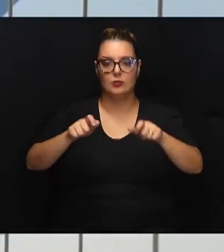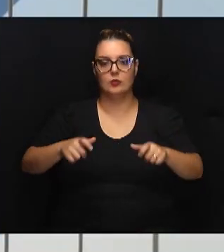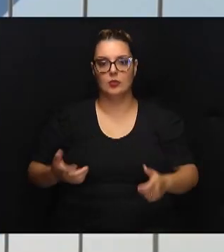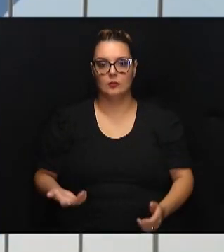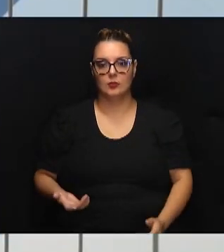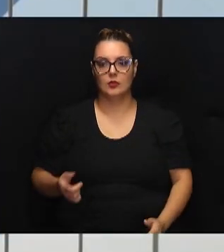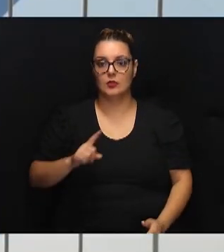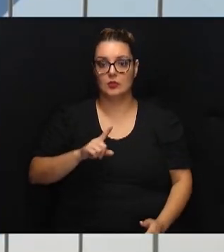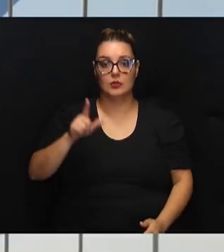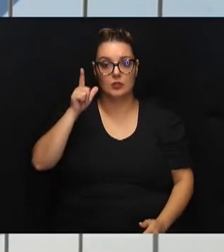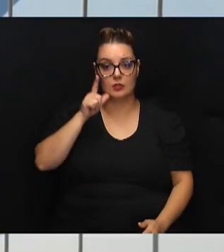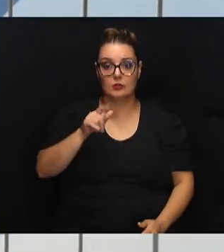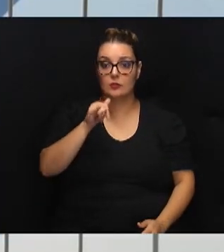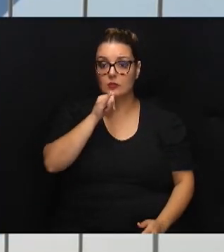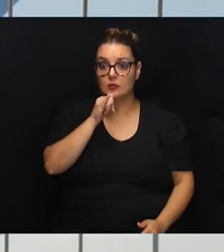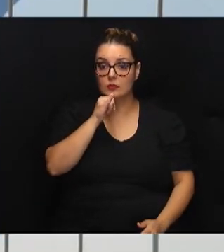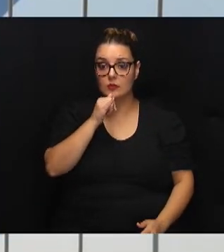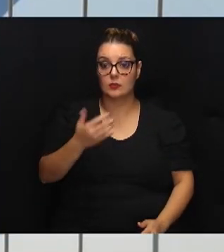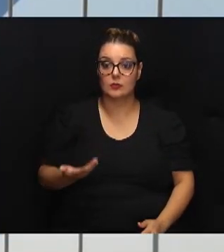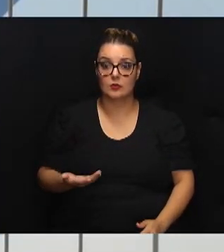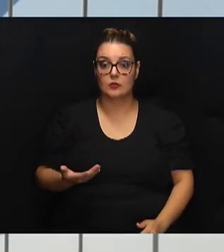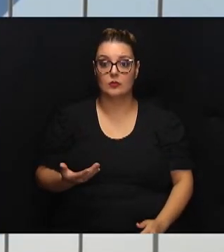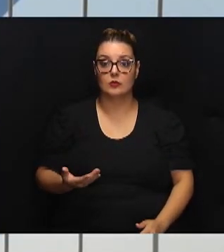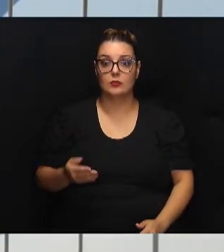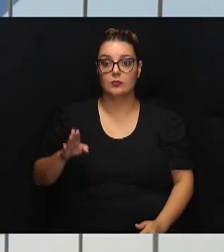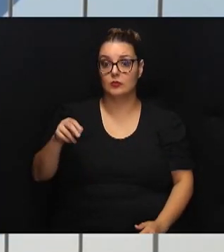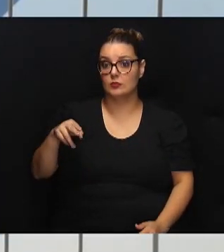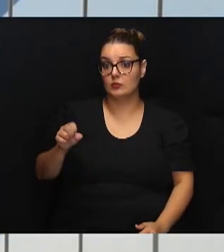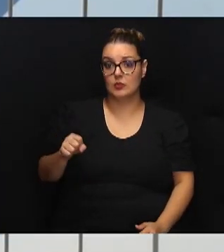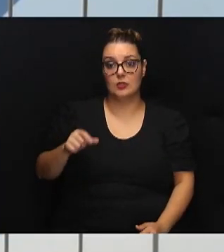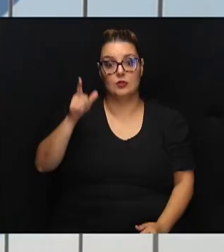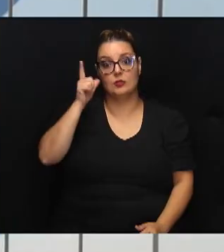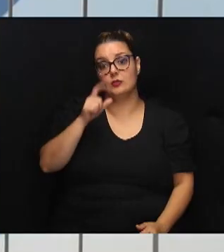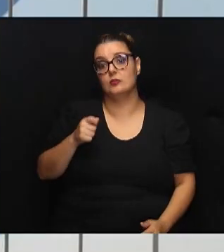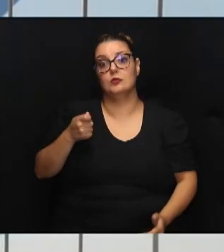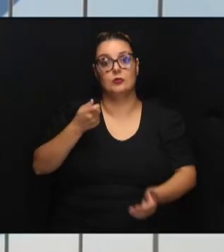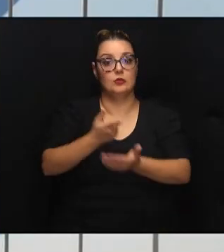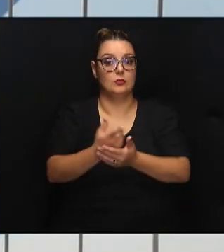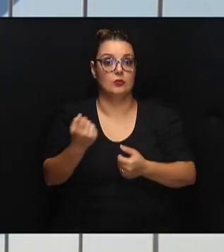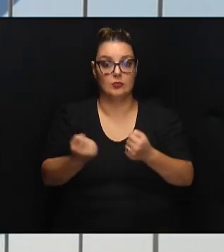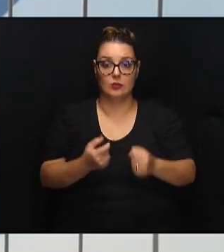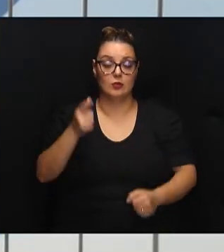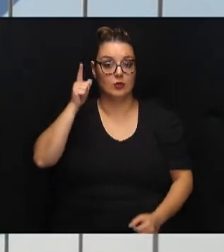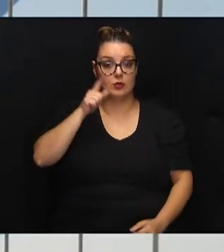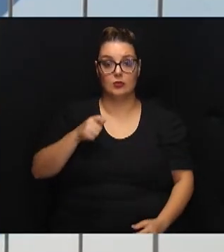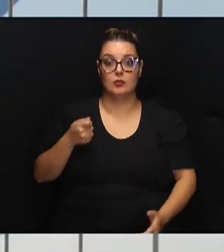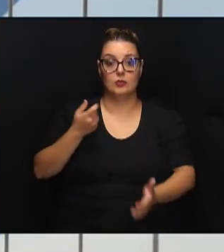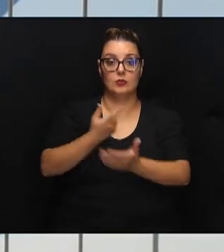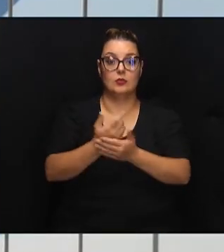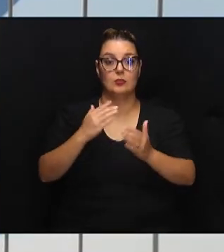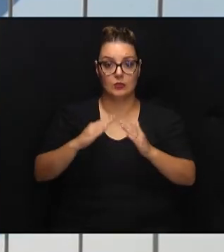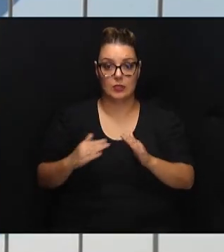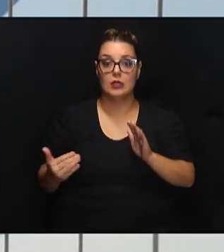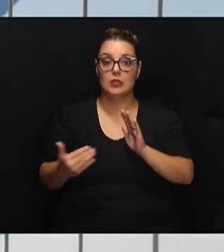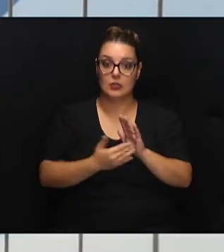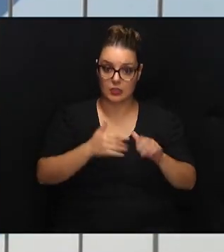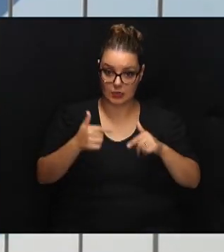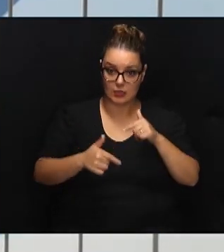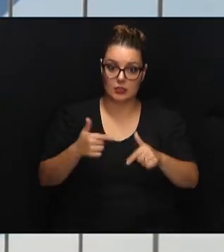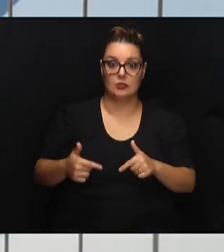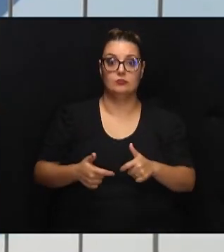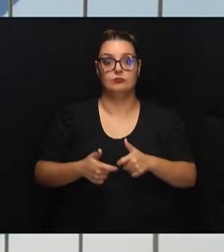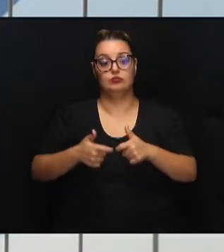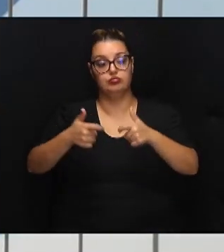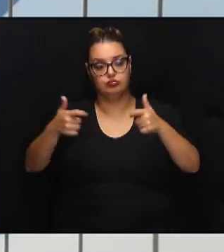não conseguem, por exemplo, os seus bens. Eu não consigo comprar um carro, eu não consigo comprar uma casa, mesmo trabalhando